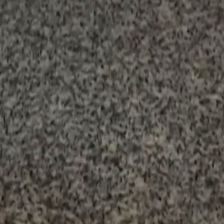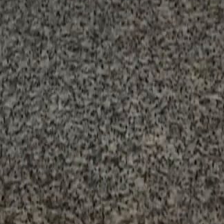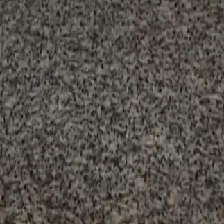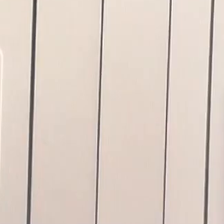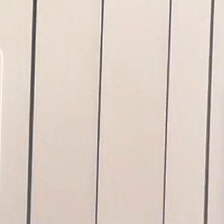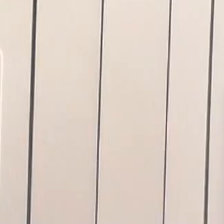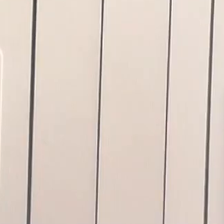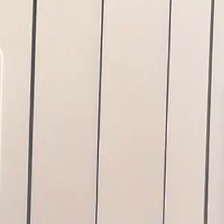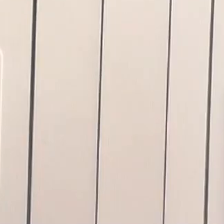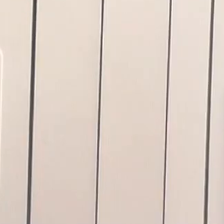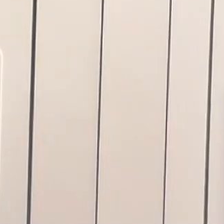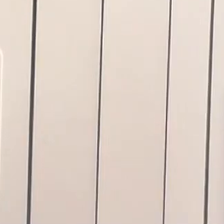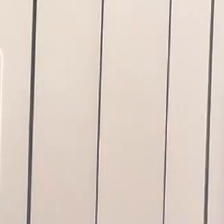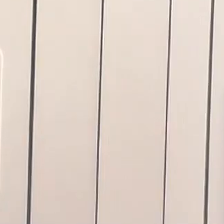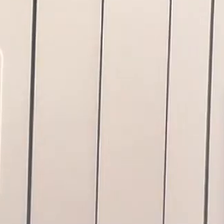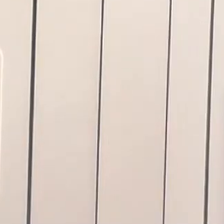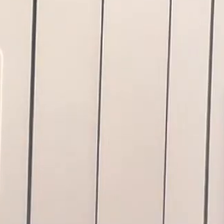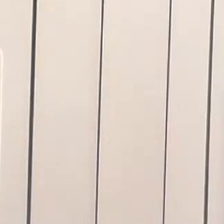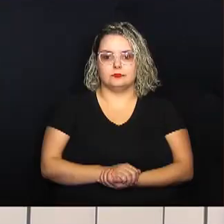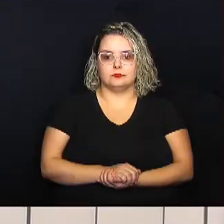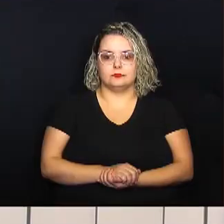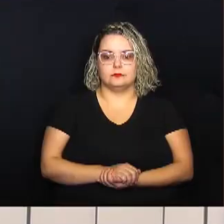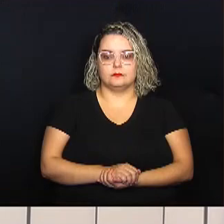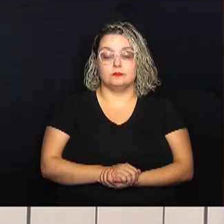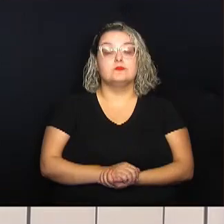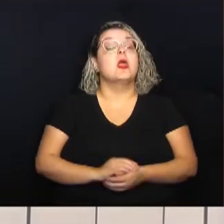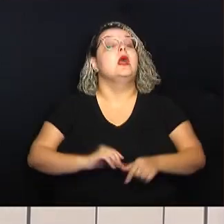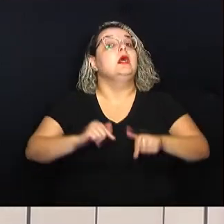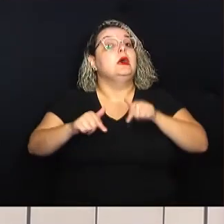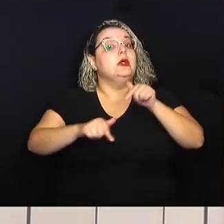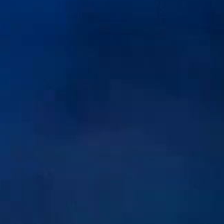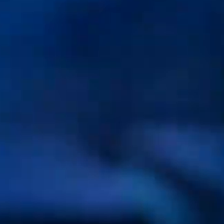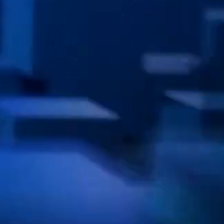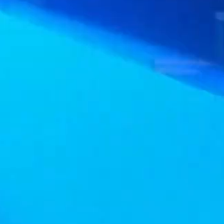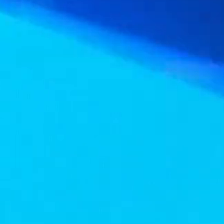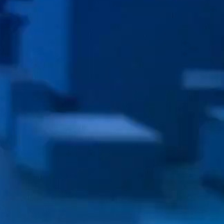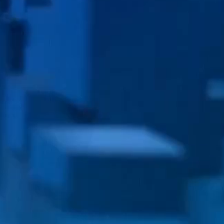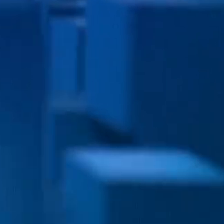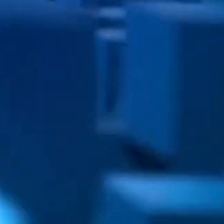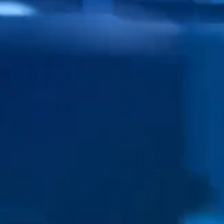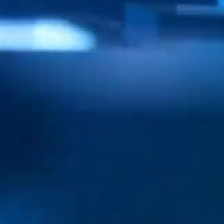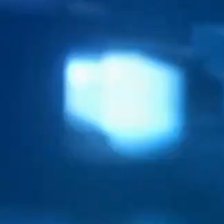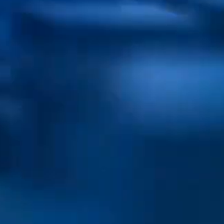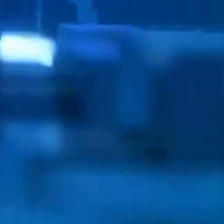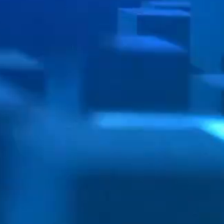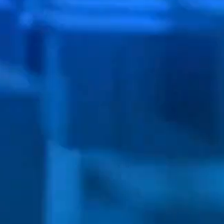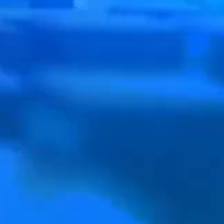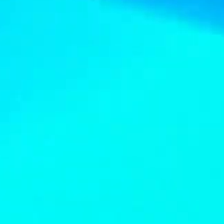Trabalho realmente muito bacana.